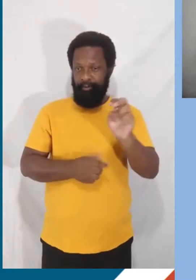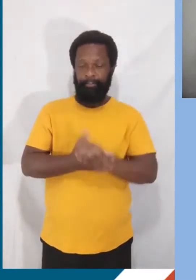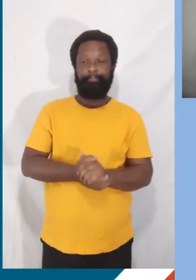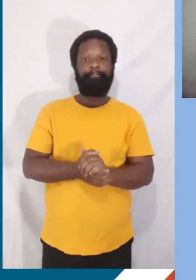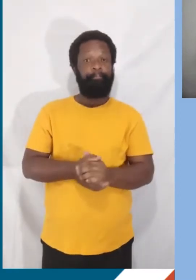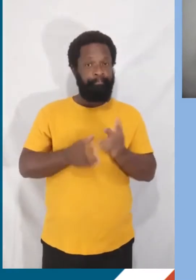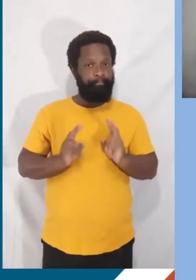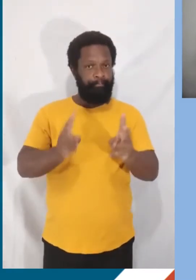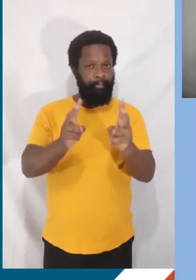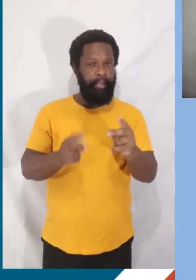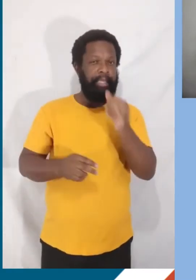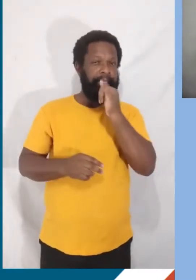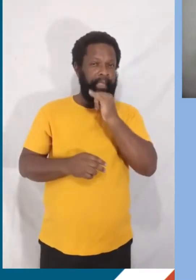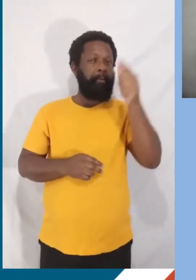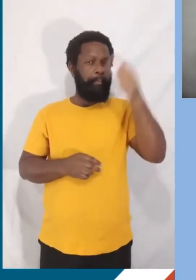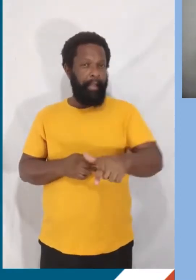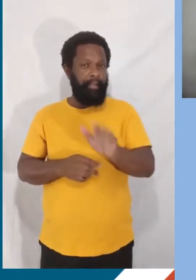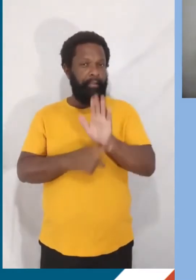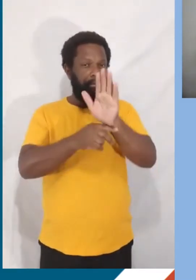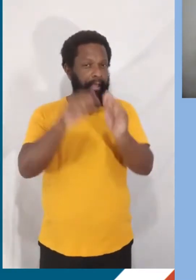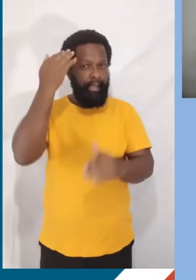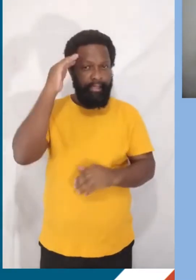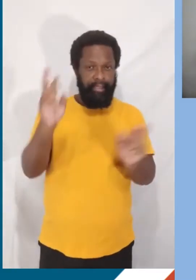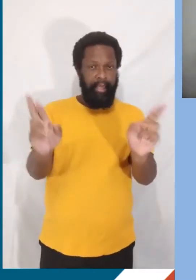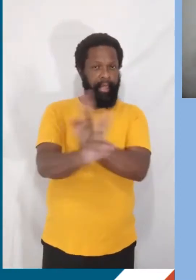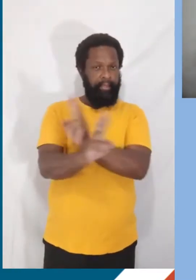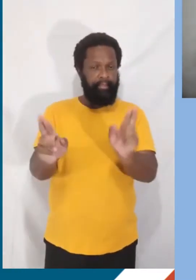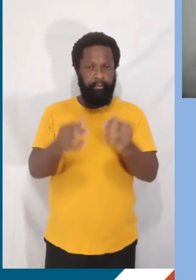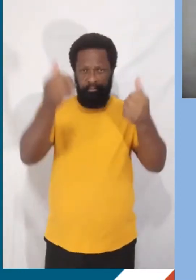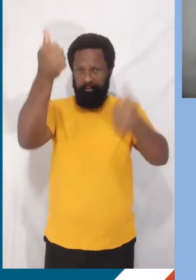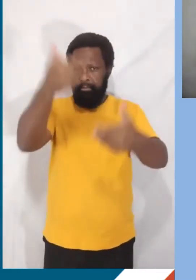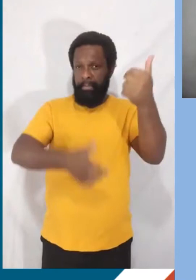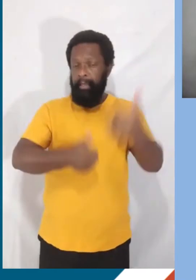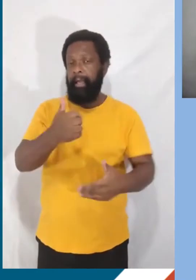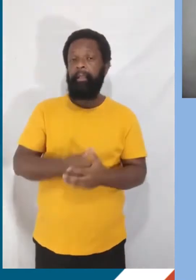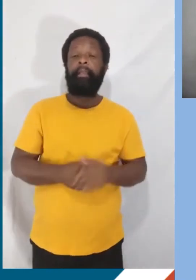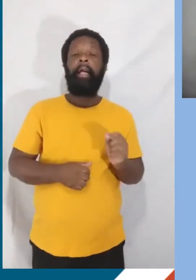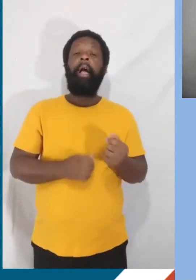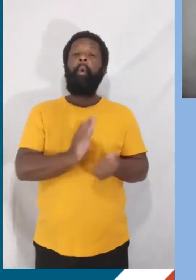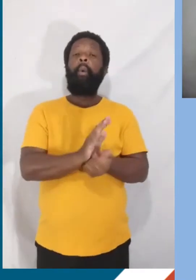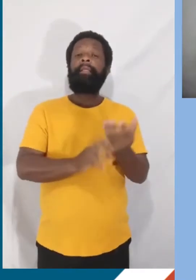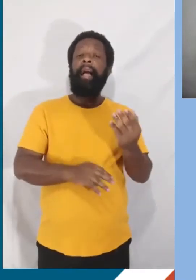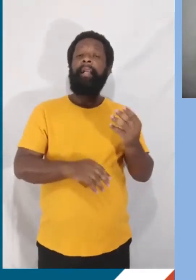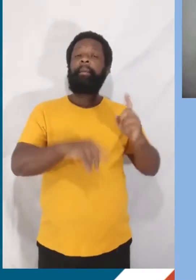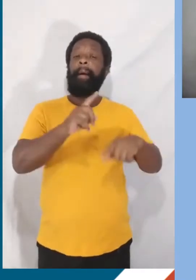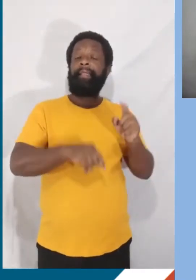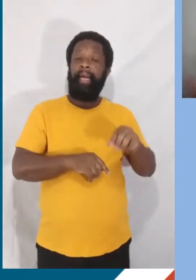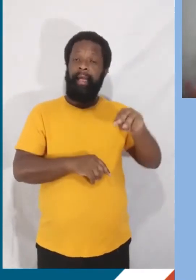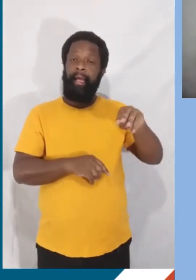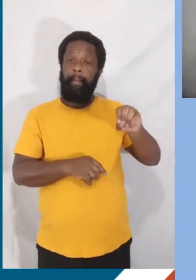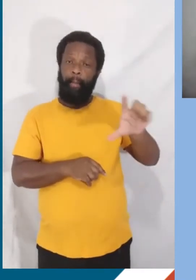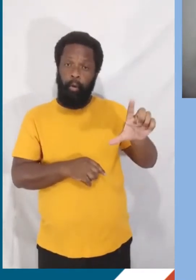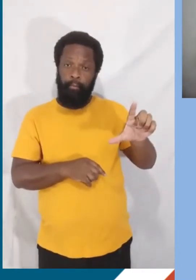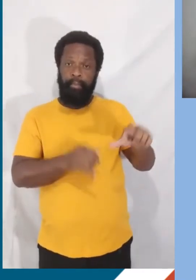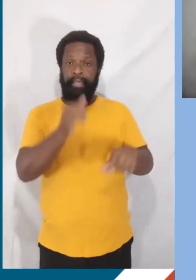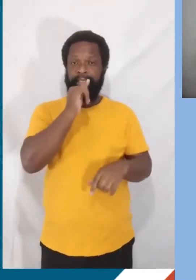gente? Dando quantidade agora e fazendo mais exemplos, para vocês entenderem essas relações que eu estou tentando discutir com vocês. Quantidade de matéria,